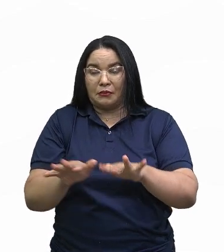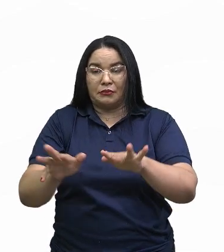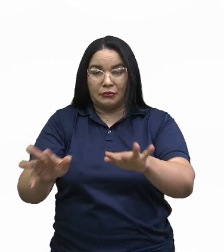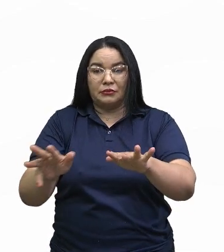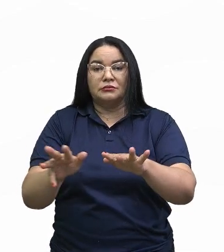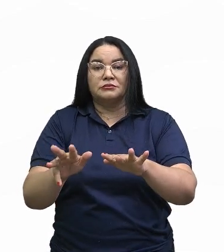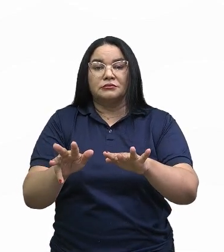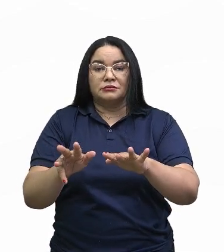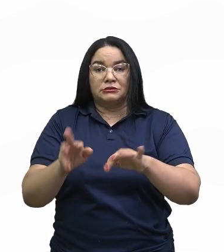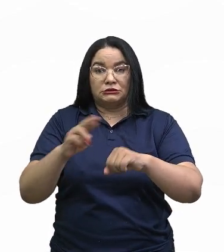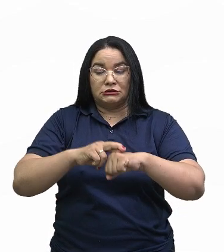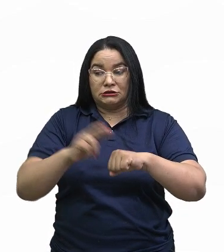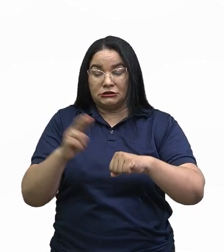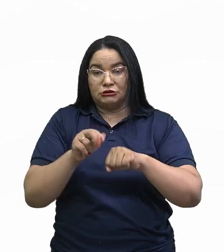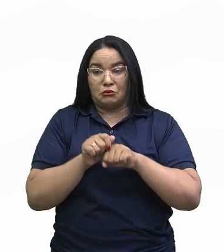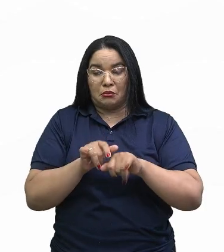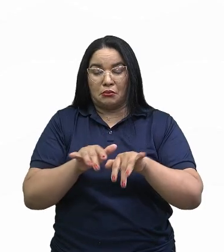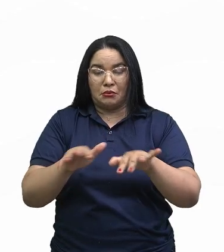o mar e a terra.